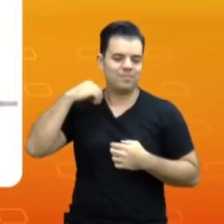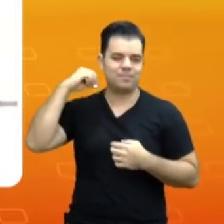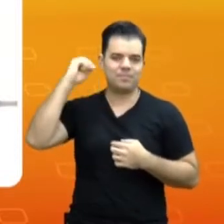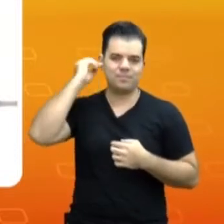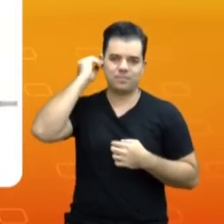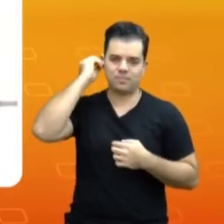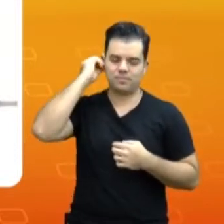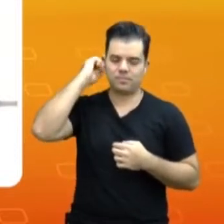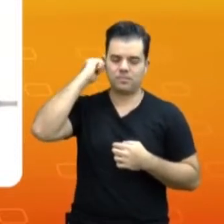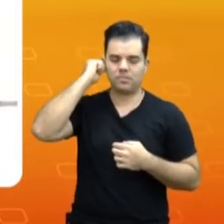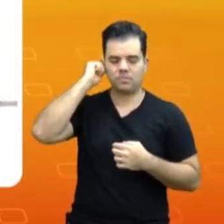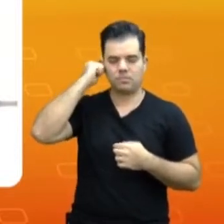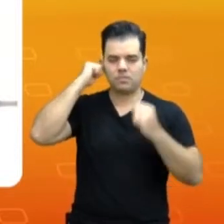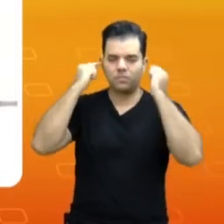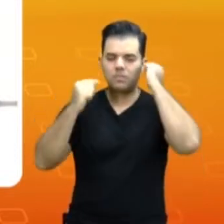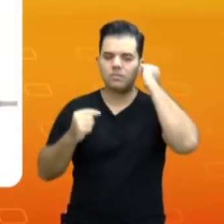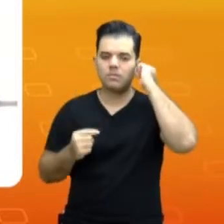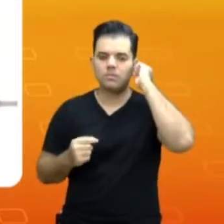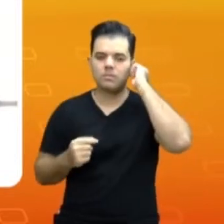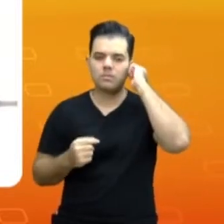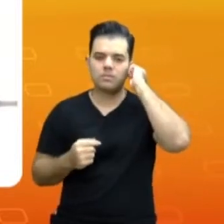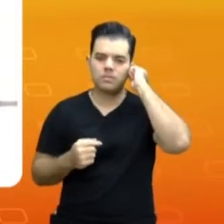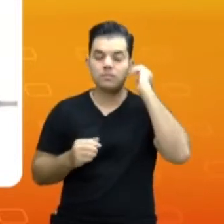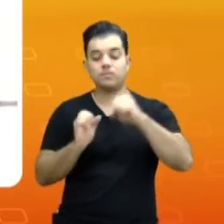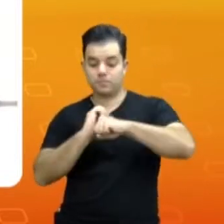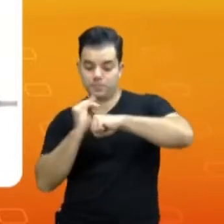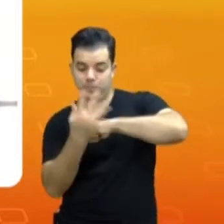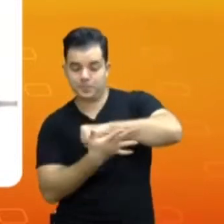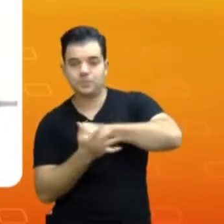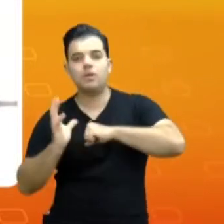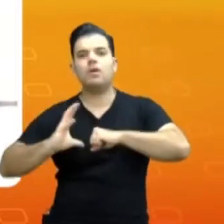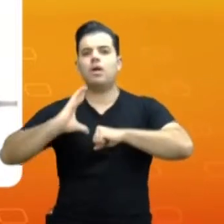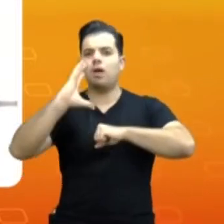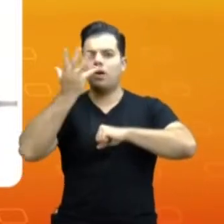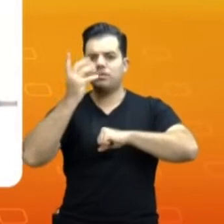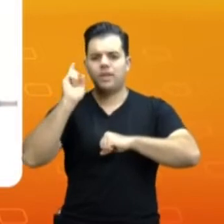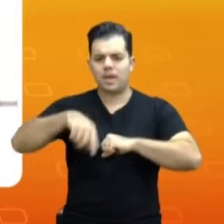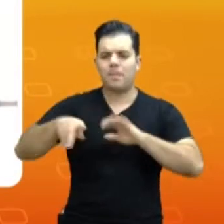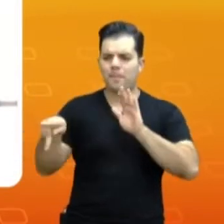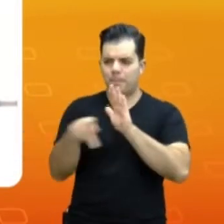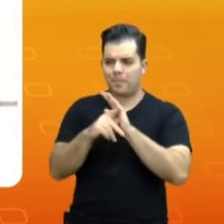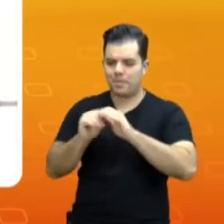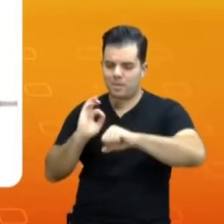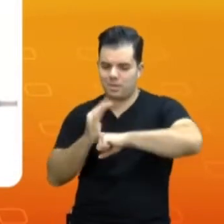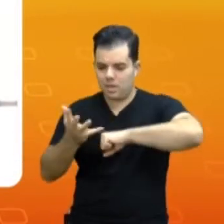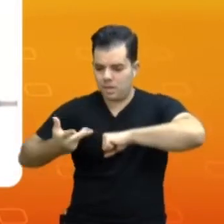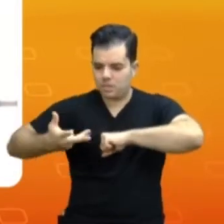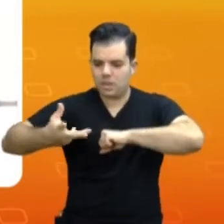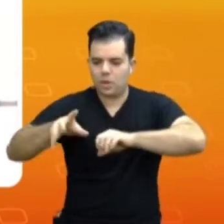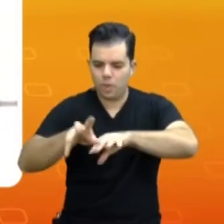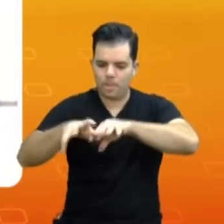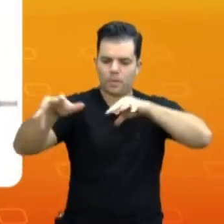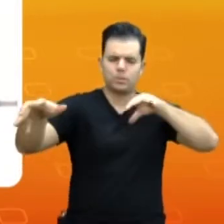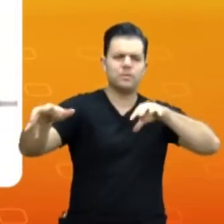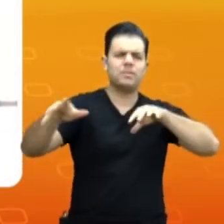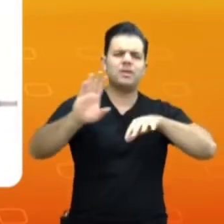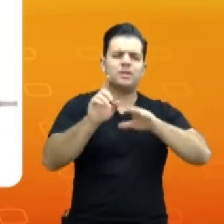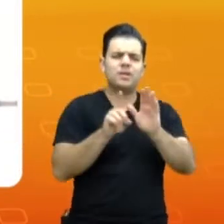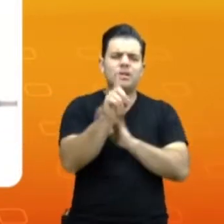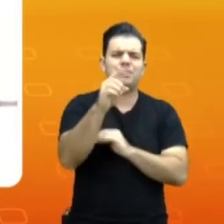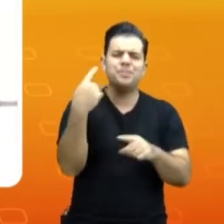uma questão curiosa, né? Porque a pandemia ajudou a acelerar essa tendência remota, mas por que que a gente demorou